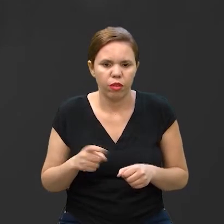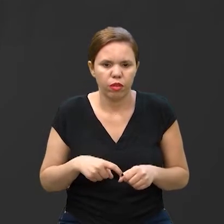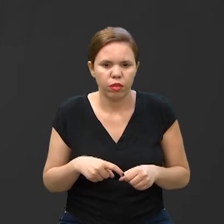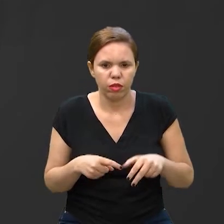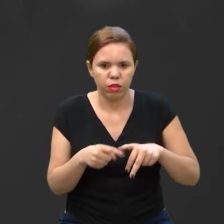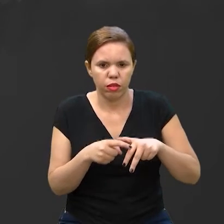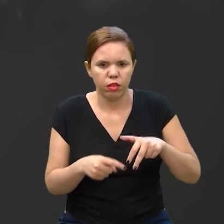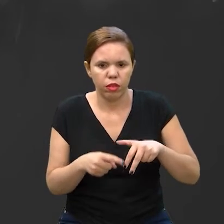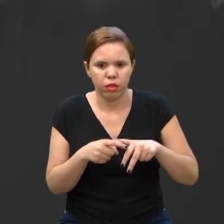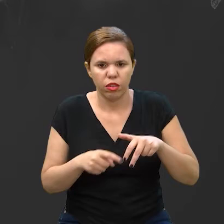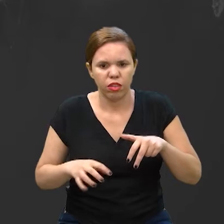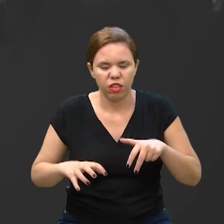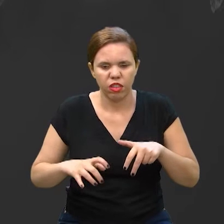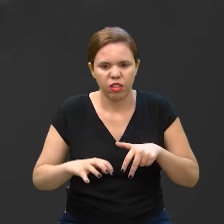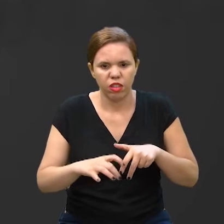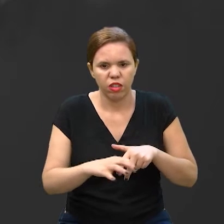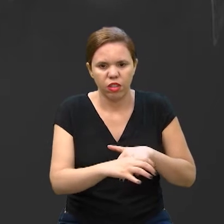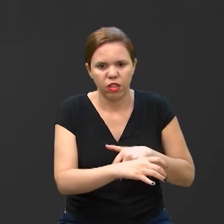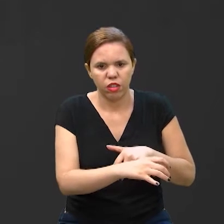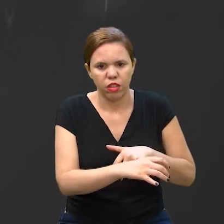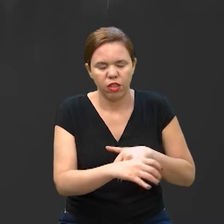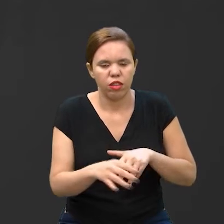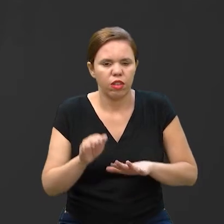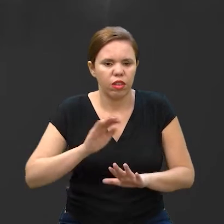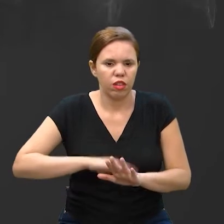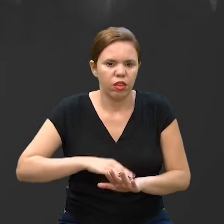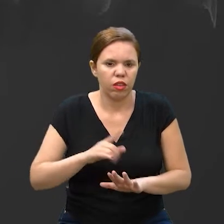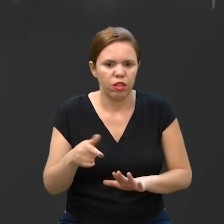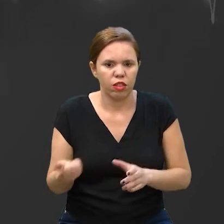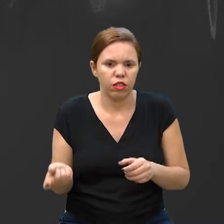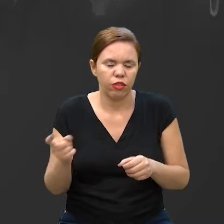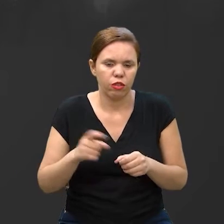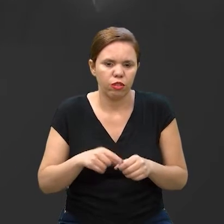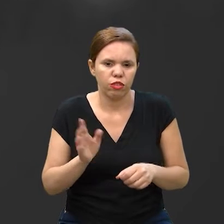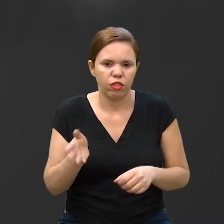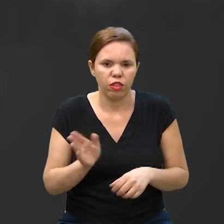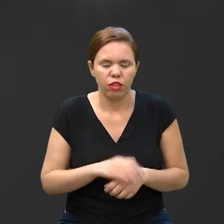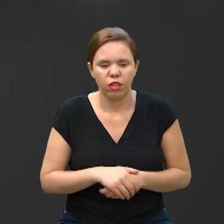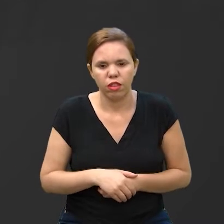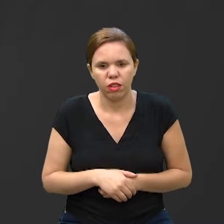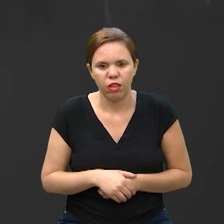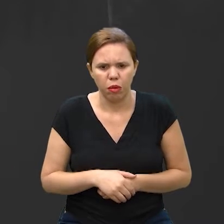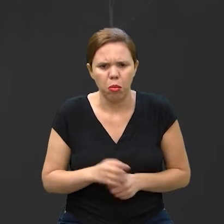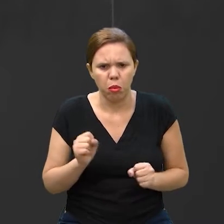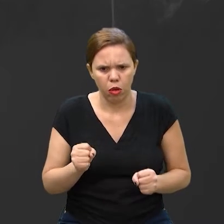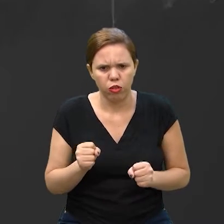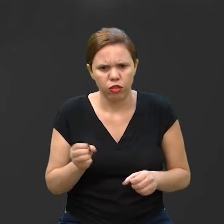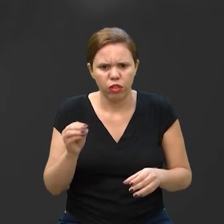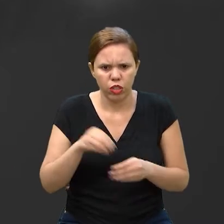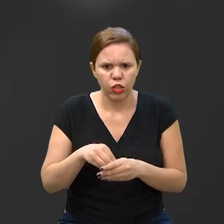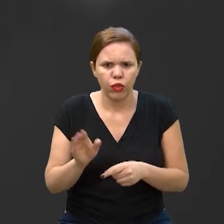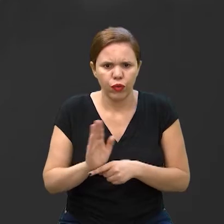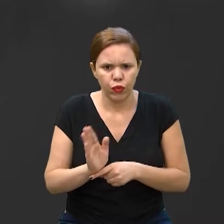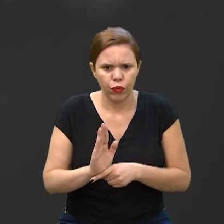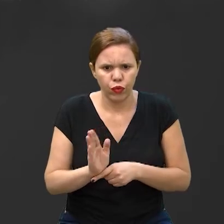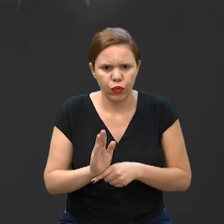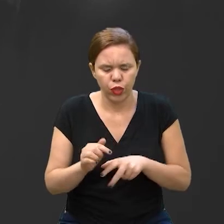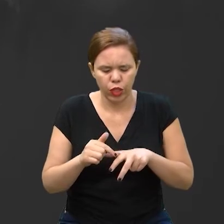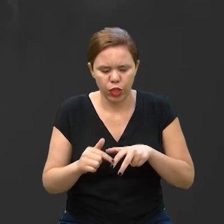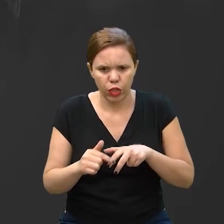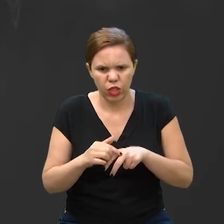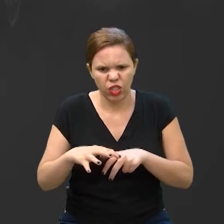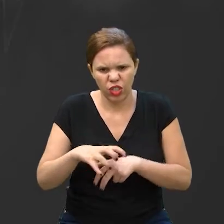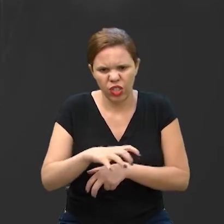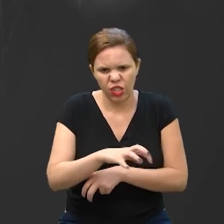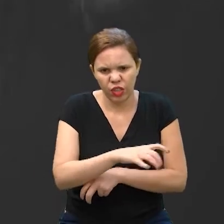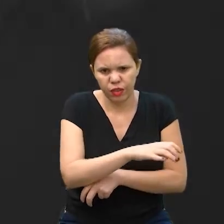perna da aranha. Atrás do Obi-Wan. Mas esse ele já voltou. Já voltou, né? Não, mas ele pode estar no filme. Ele pode estar no filme com as perninhas